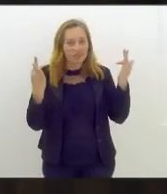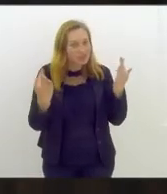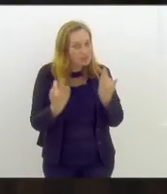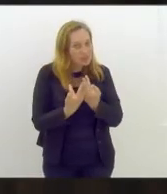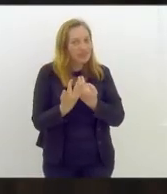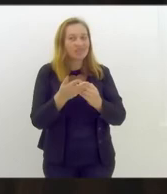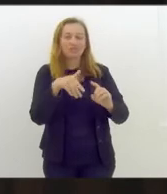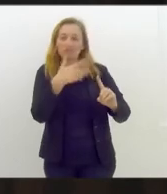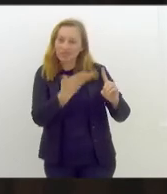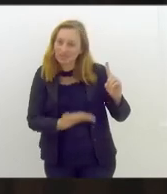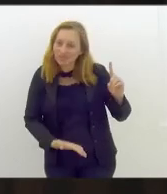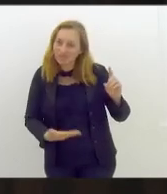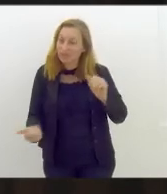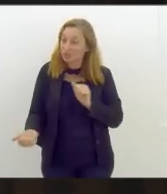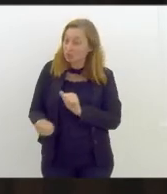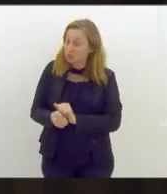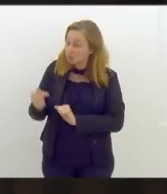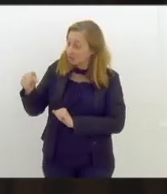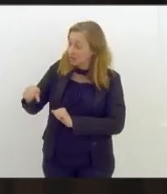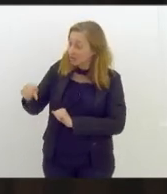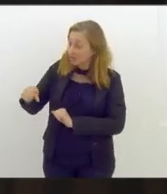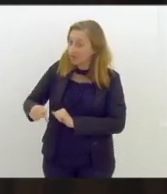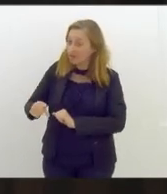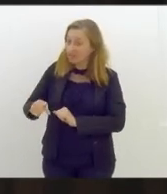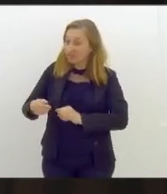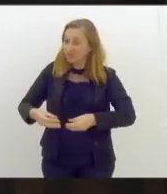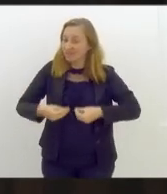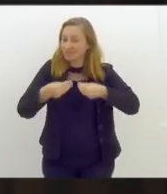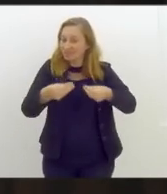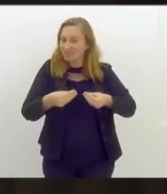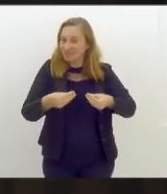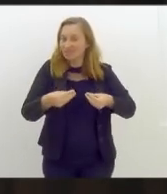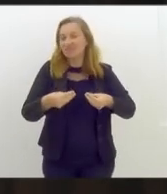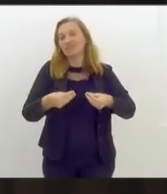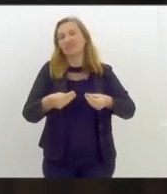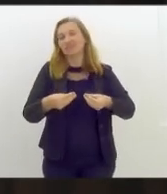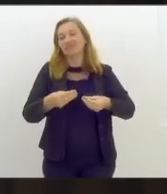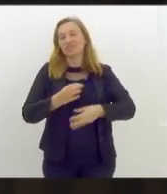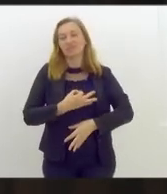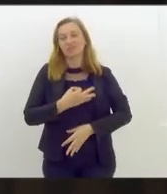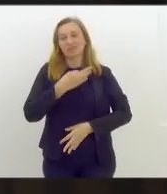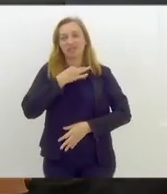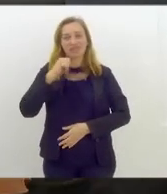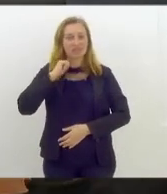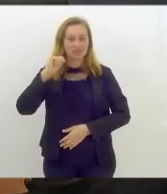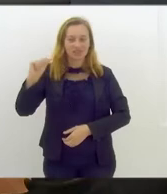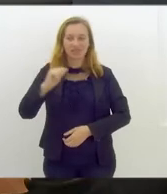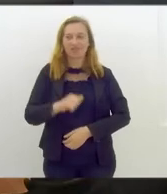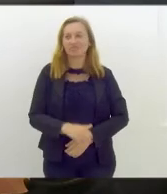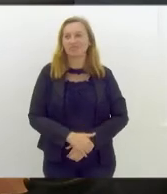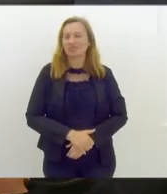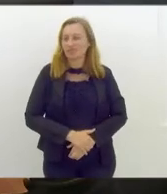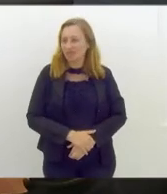nosso homenageado para estar aqui conosco na entrega da medalha Tiradentes.